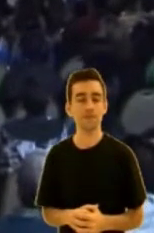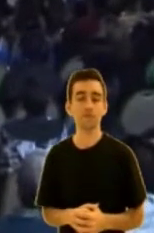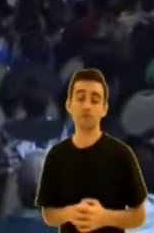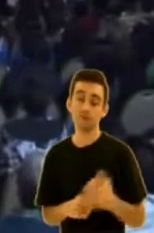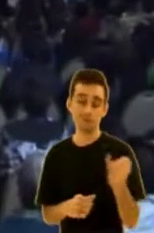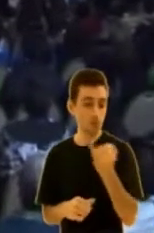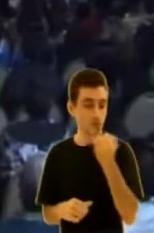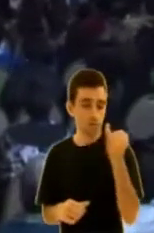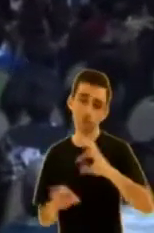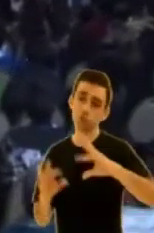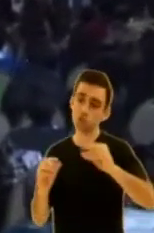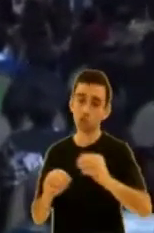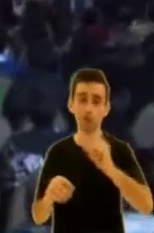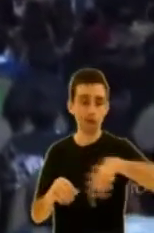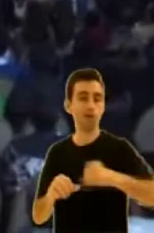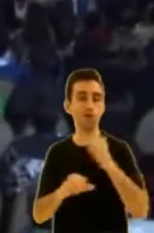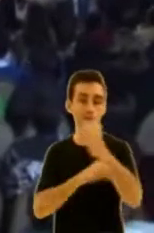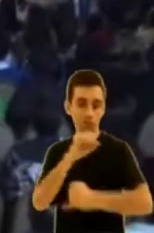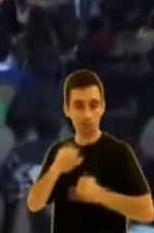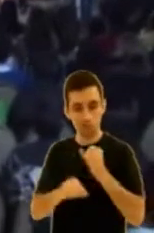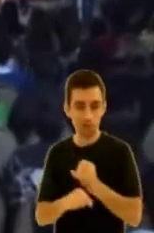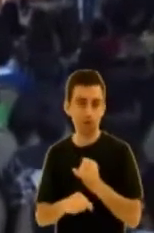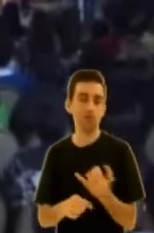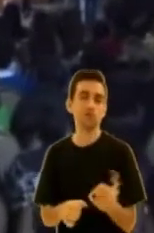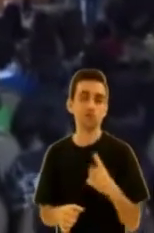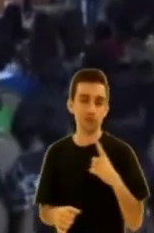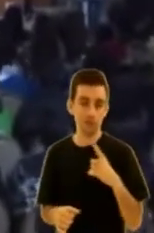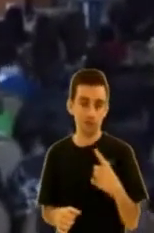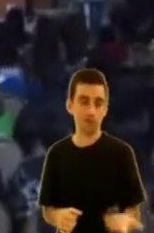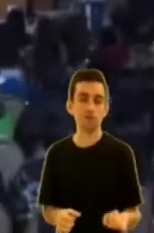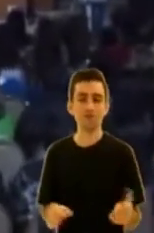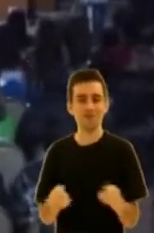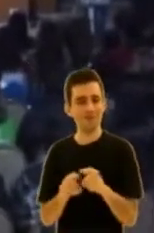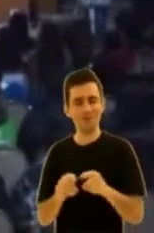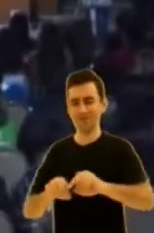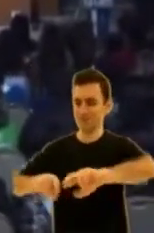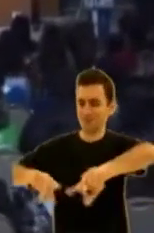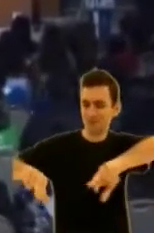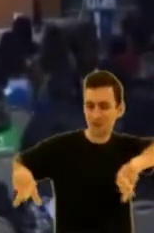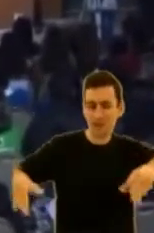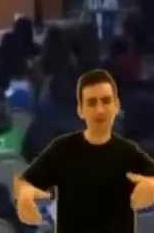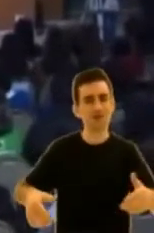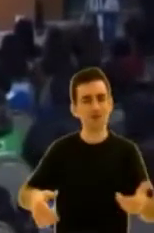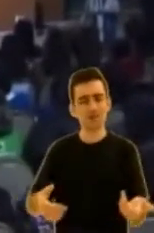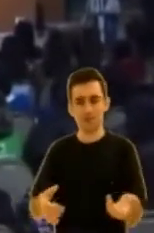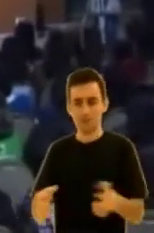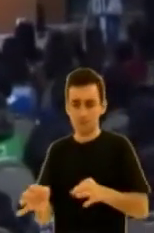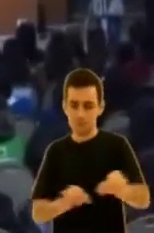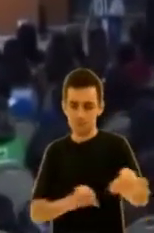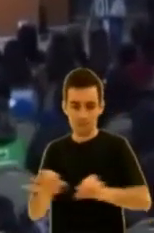base internet e ele starta uma série de processos que são também